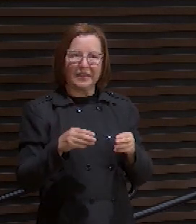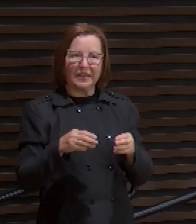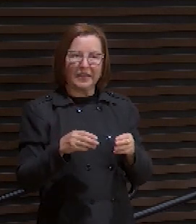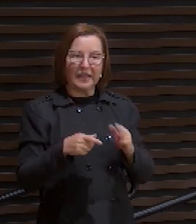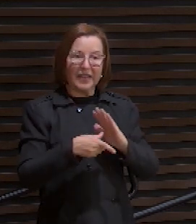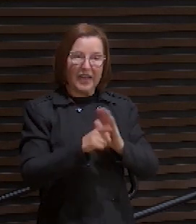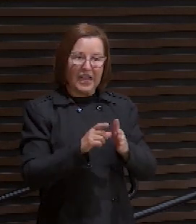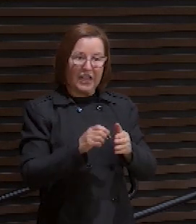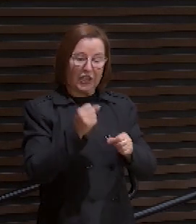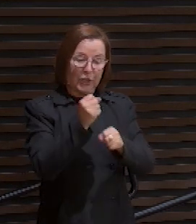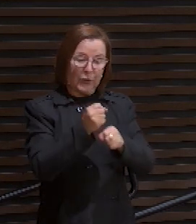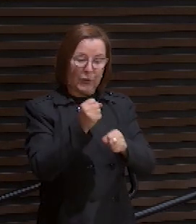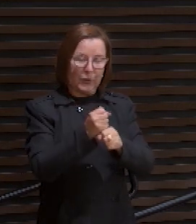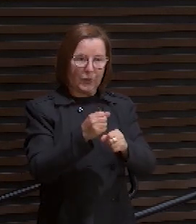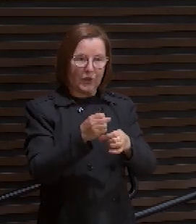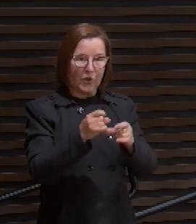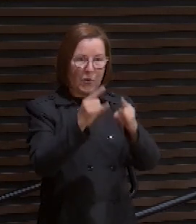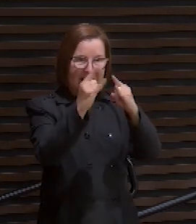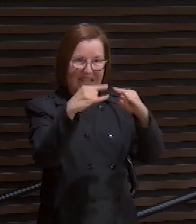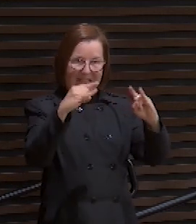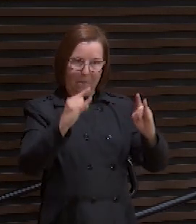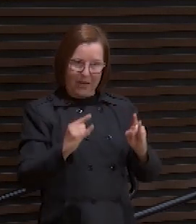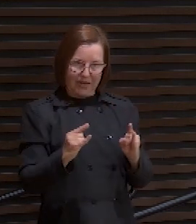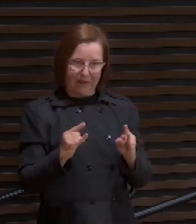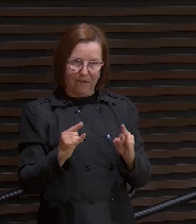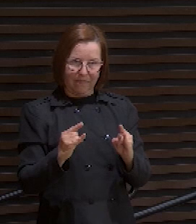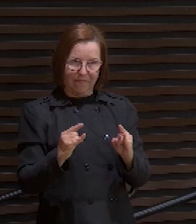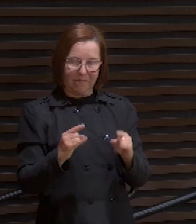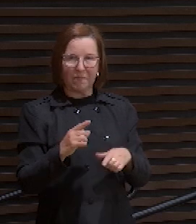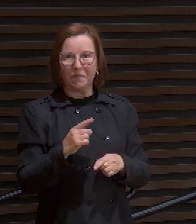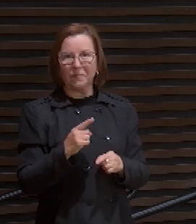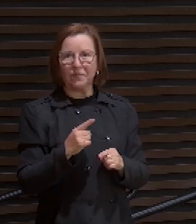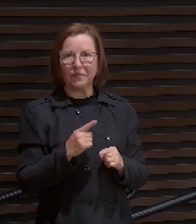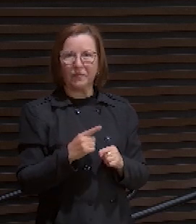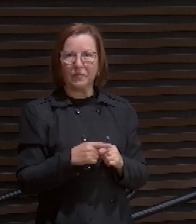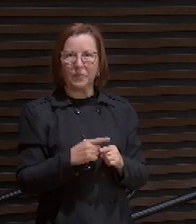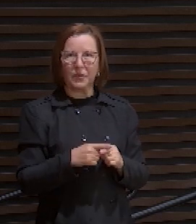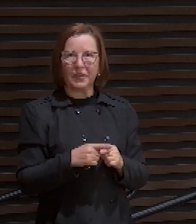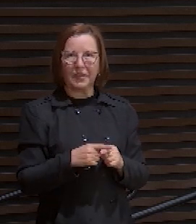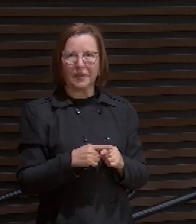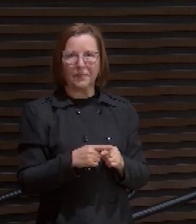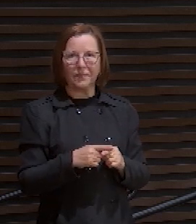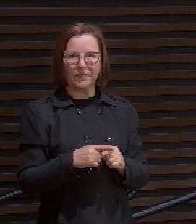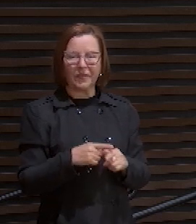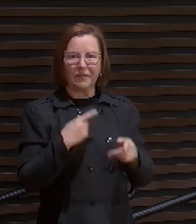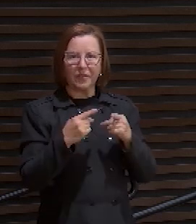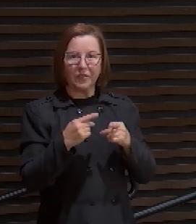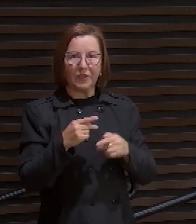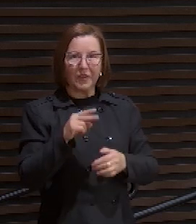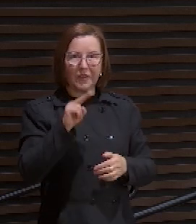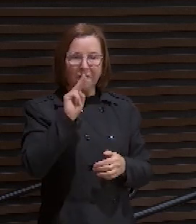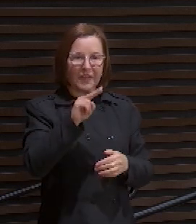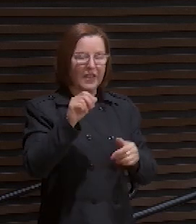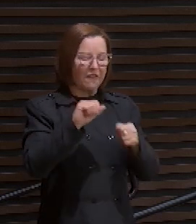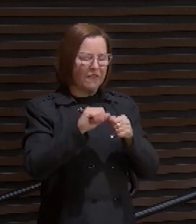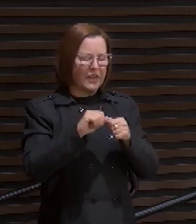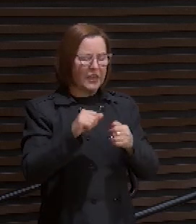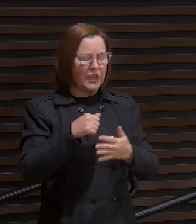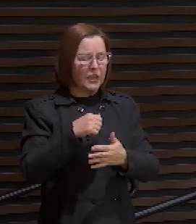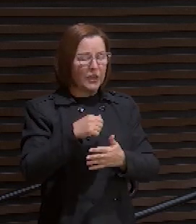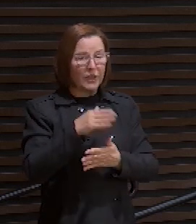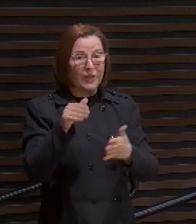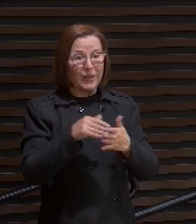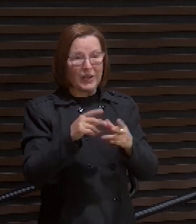tabernáculo, pois, diz ele, vê que faças todas as coisas